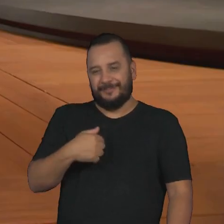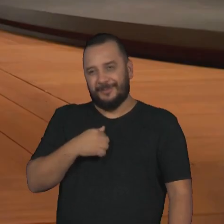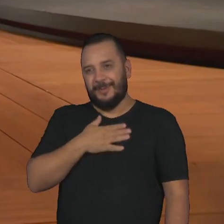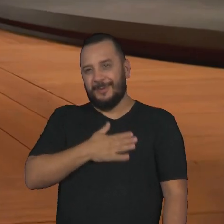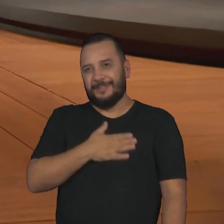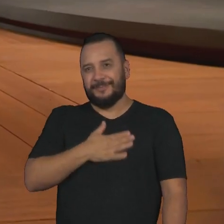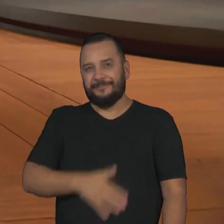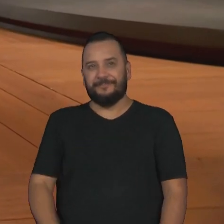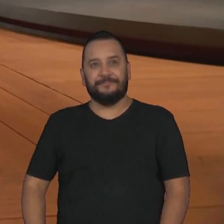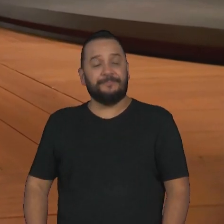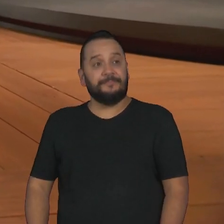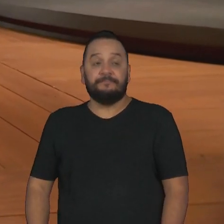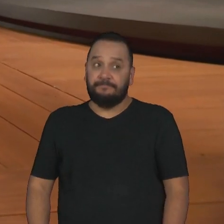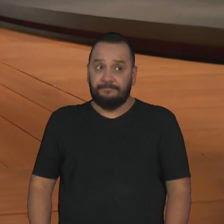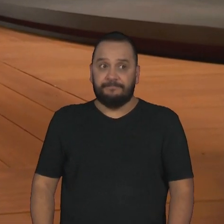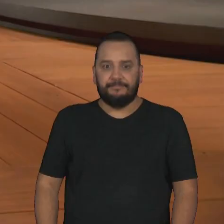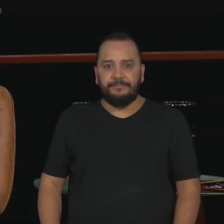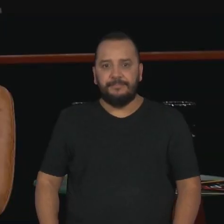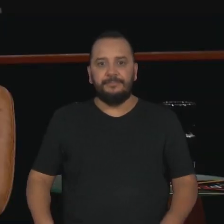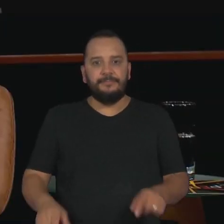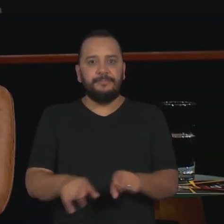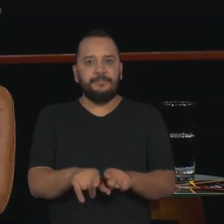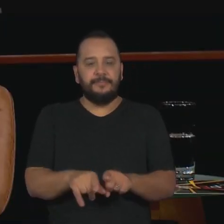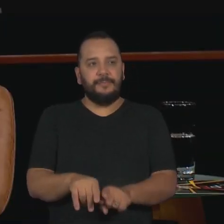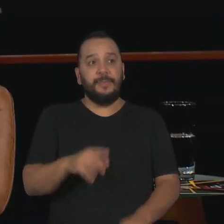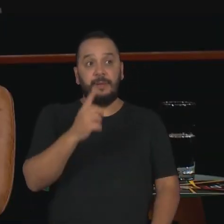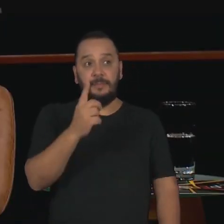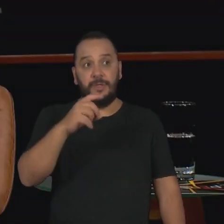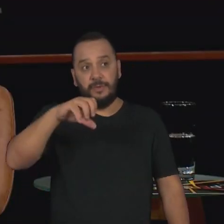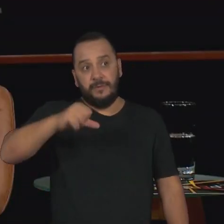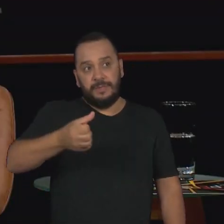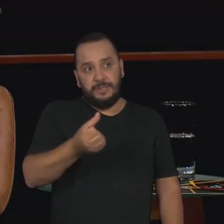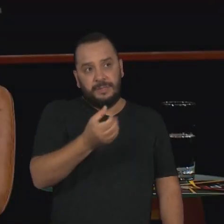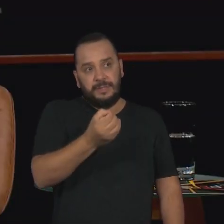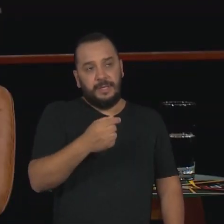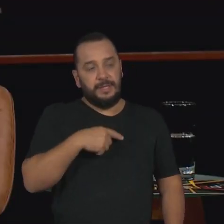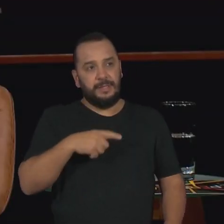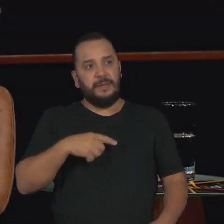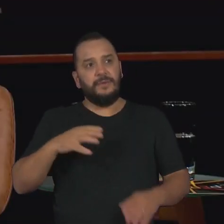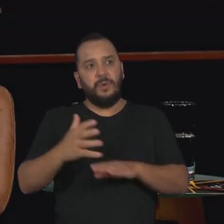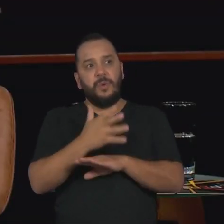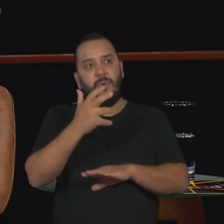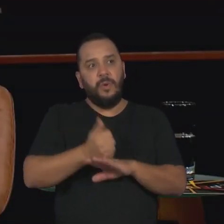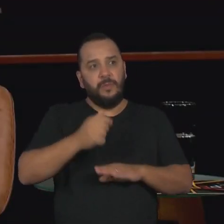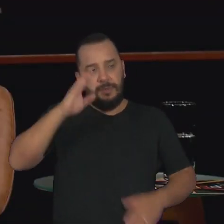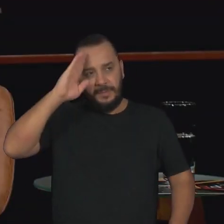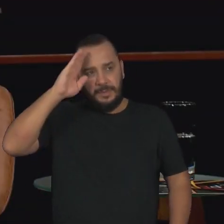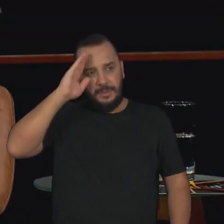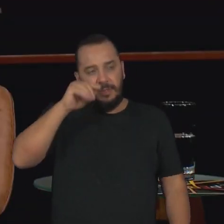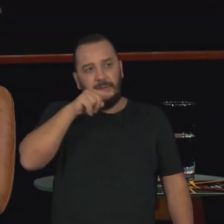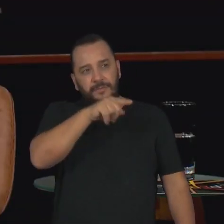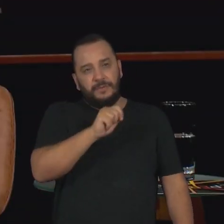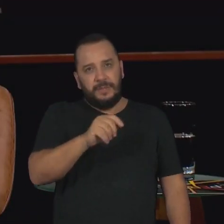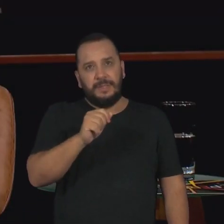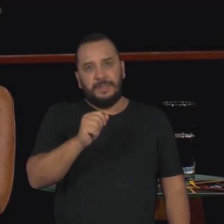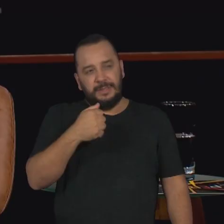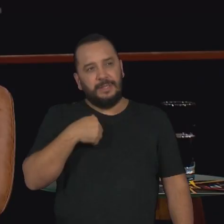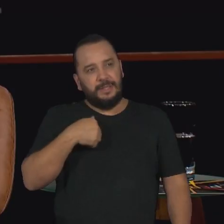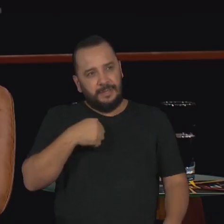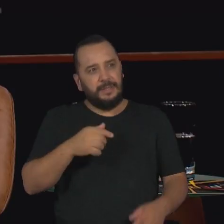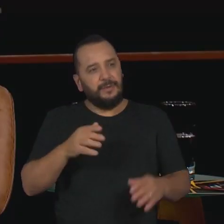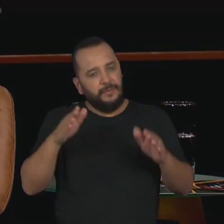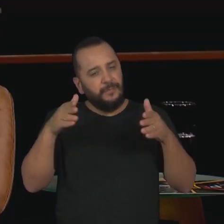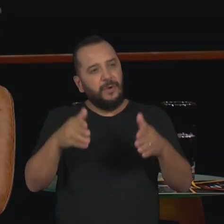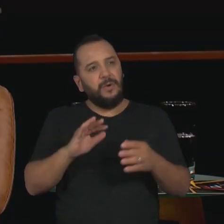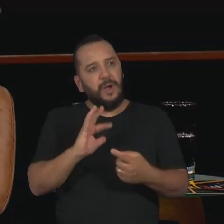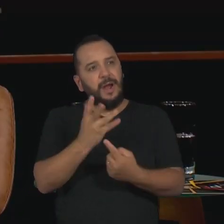bom. Agora, como a gente estava dizendo, nos anos 60, depois do golpe militar, você mergulha lá nas vanguardas artísticas